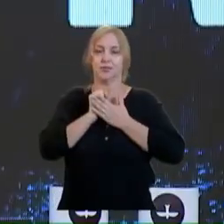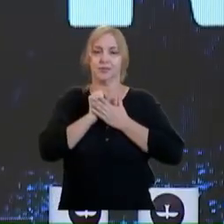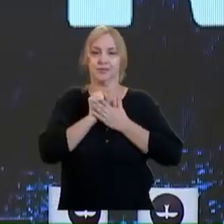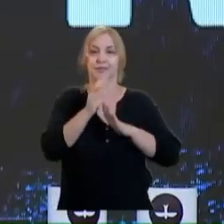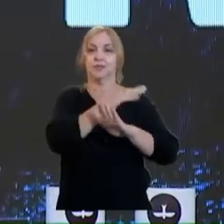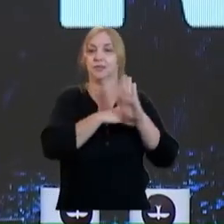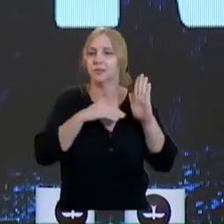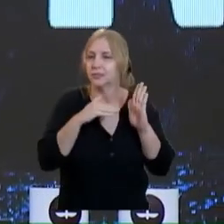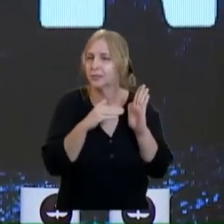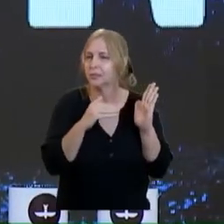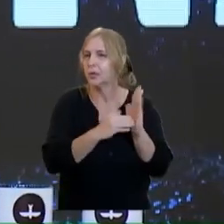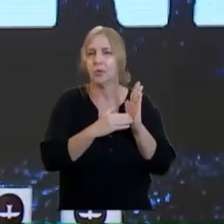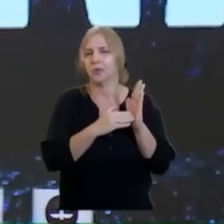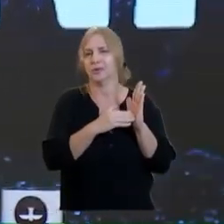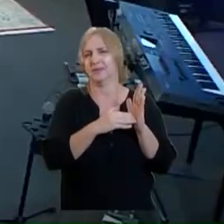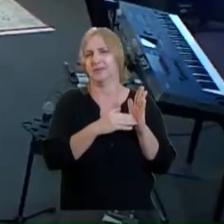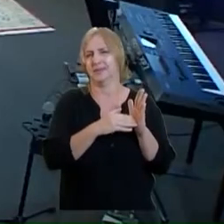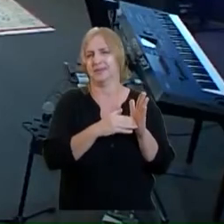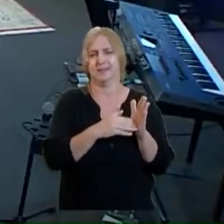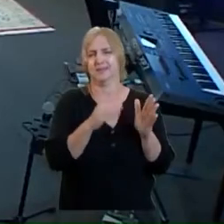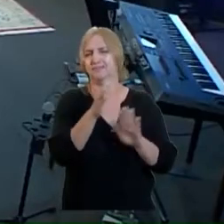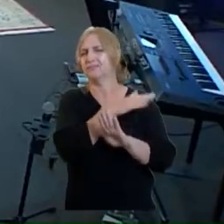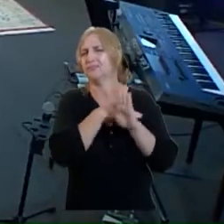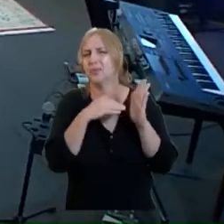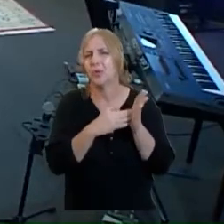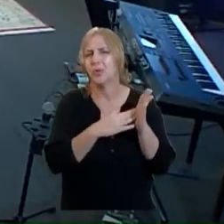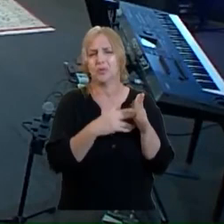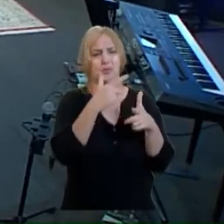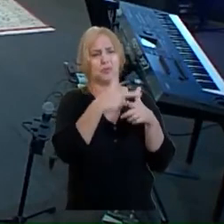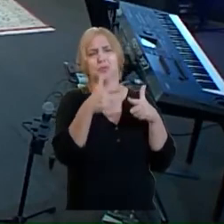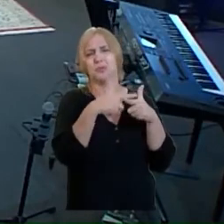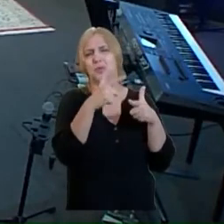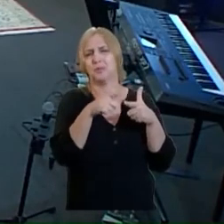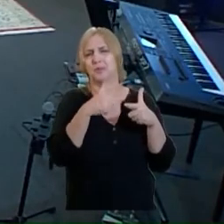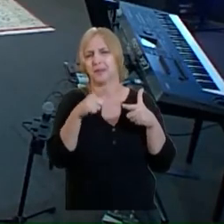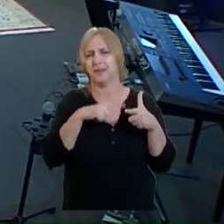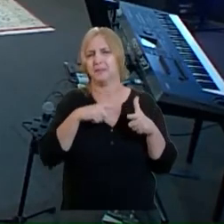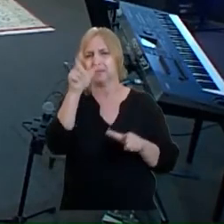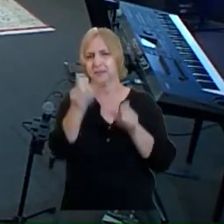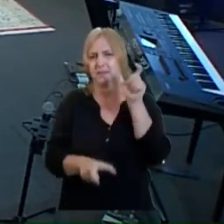Muitas, muitas são as aflições do justo.